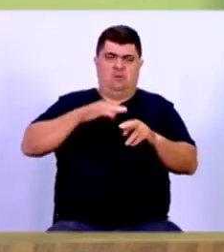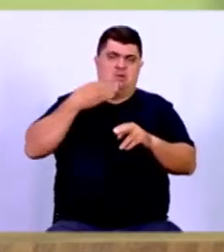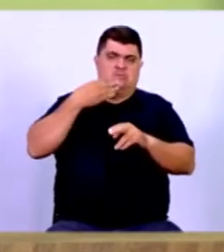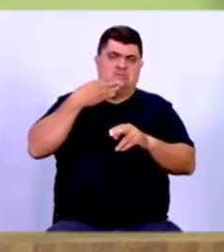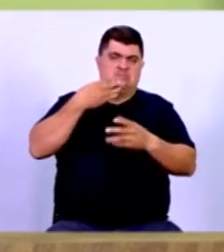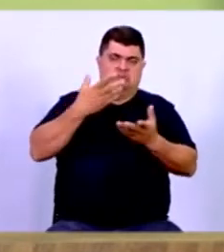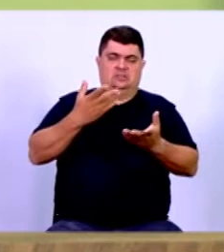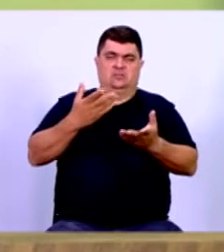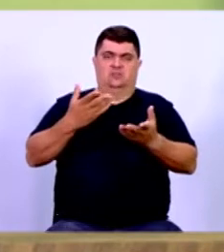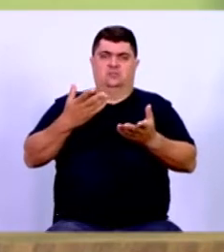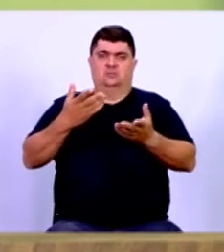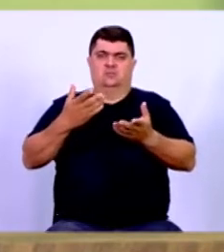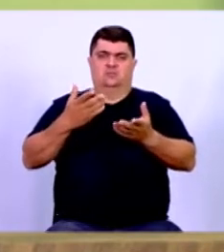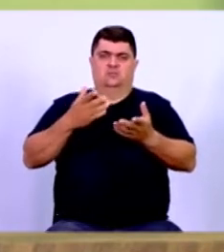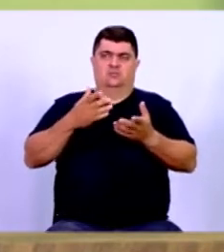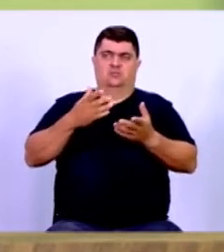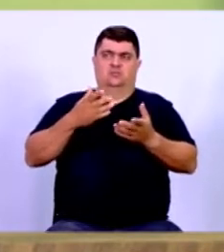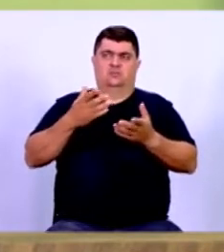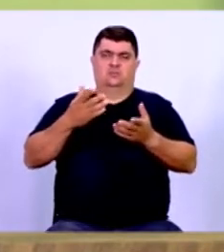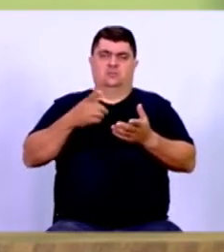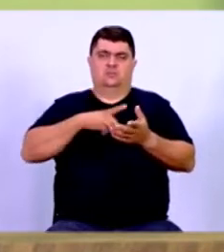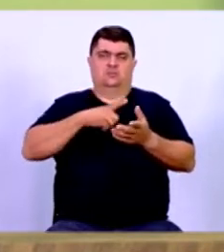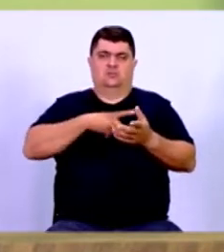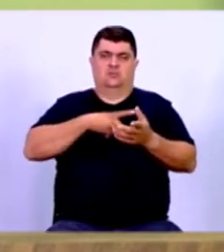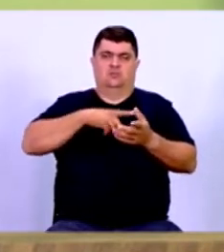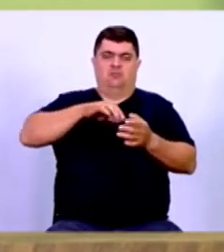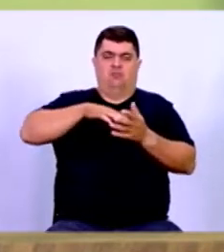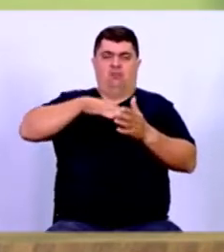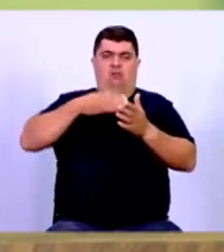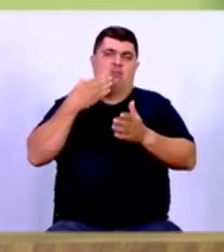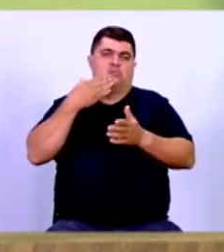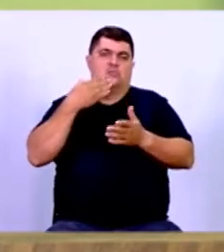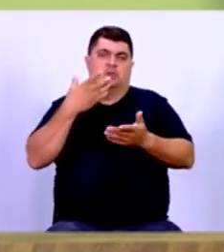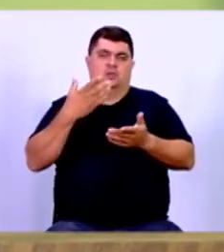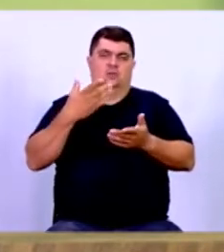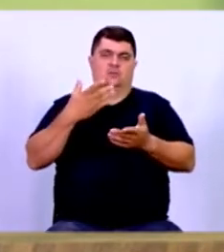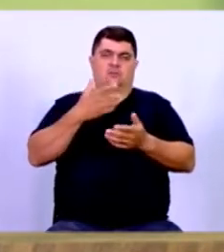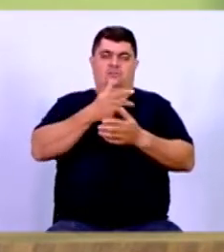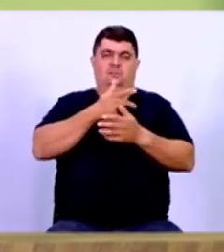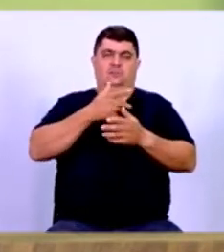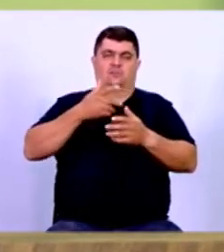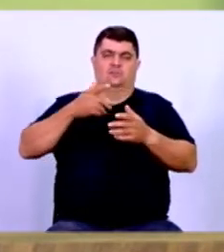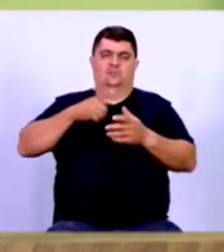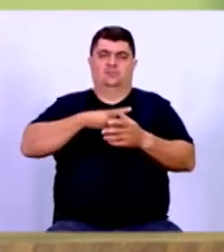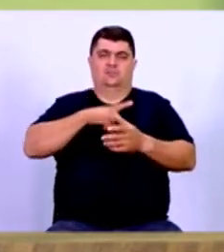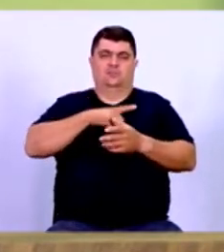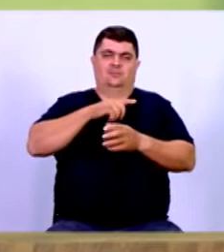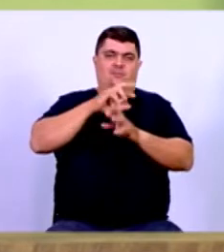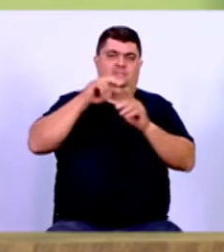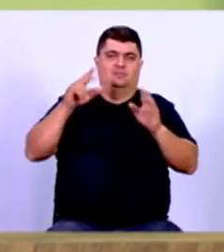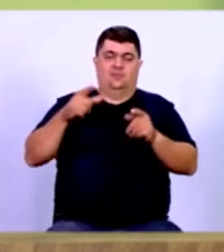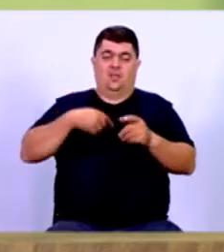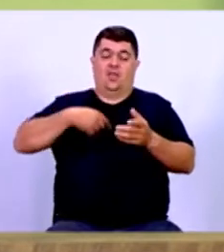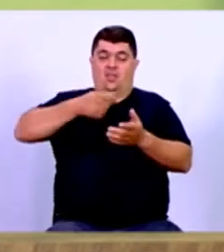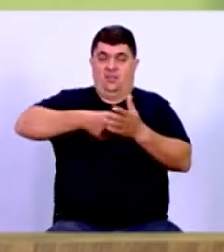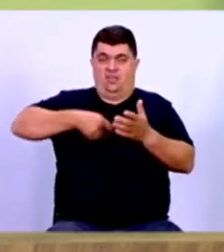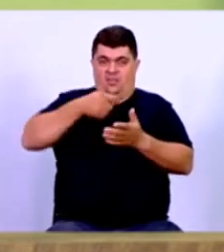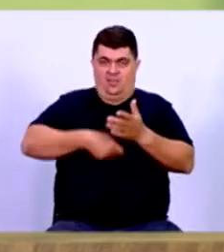de madeira, imagine aí, cheia de agulhas. Não é desse jeito. Então, é